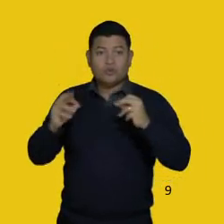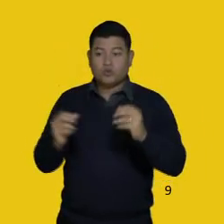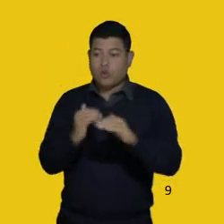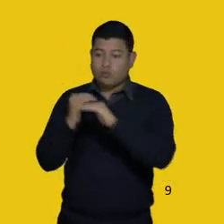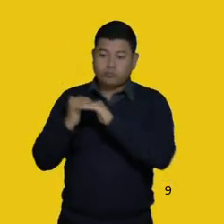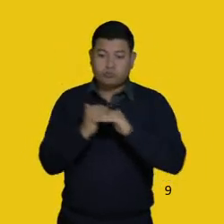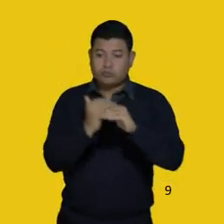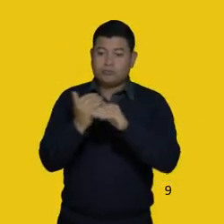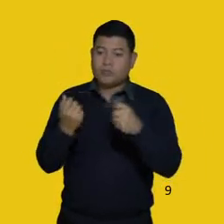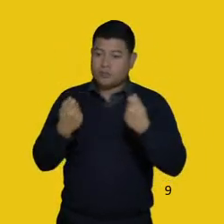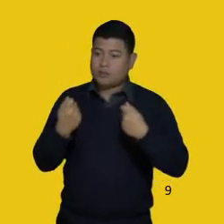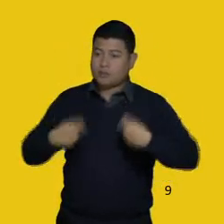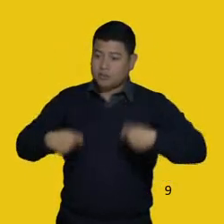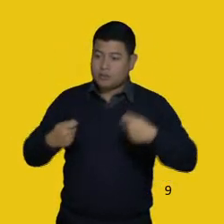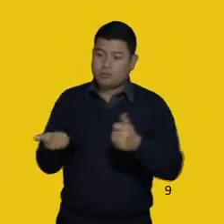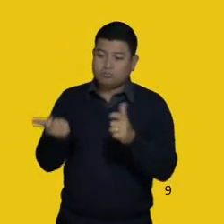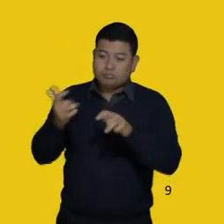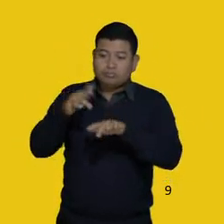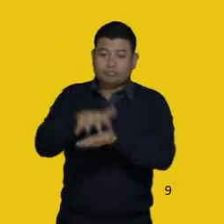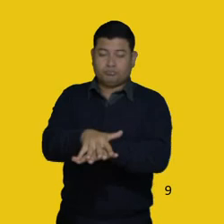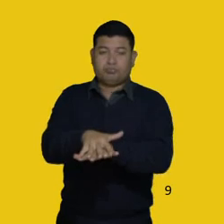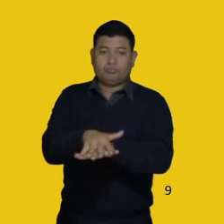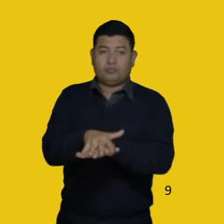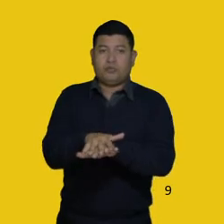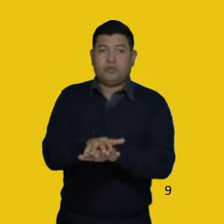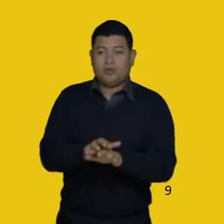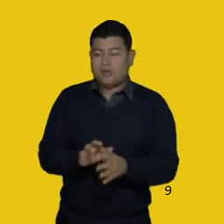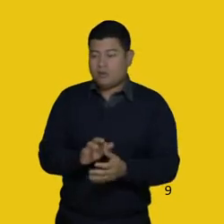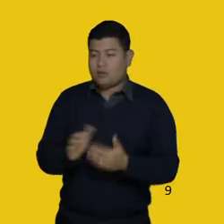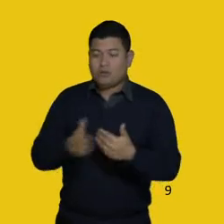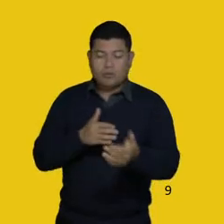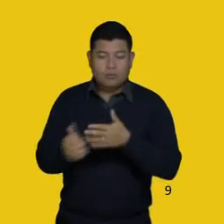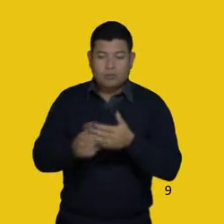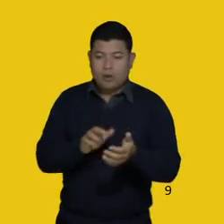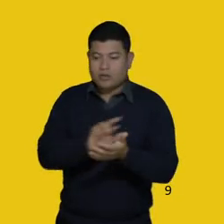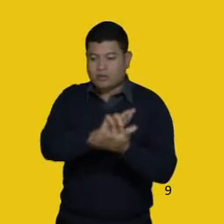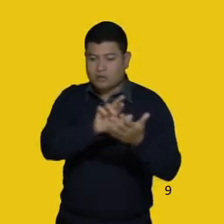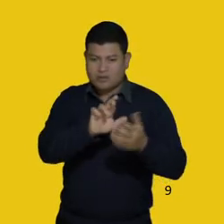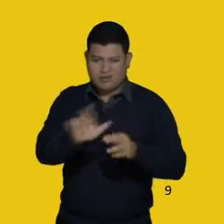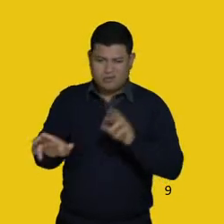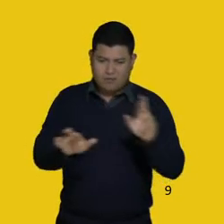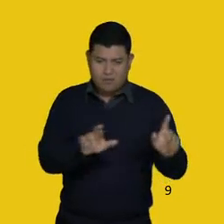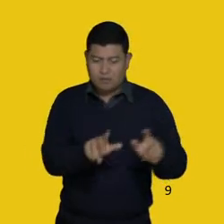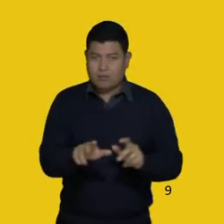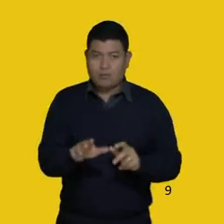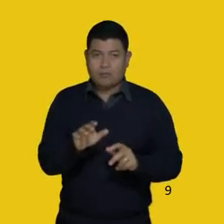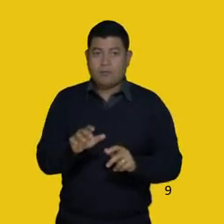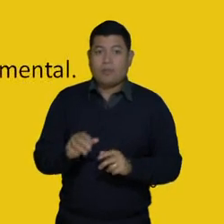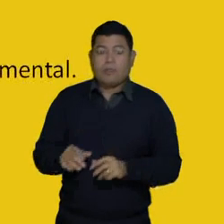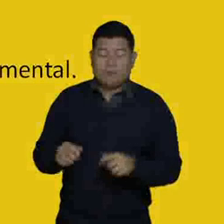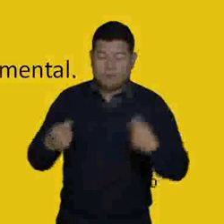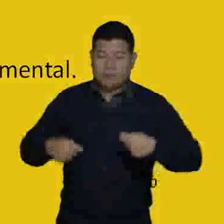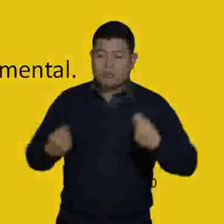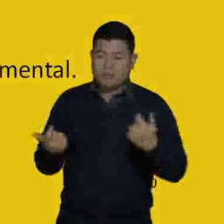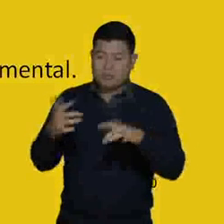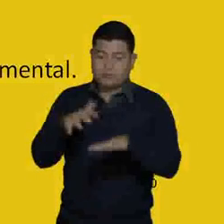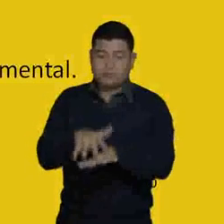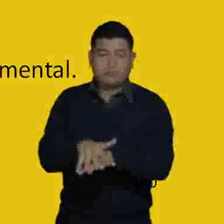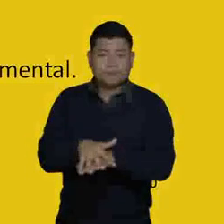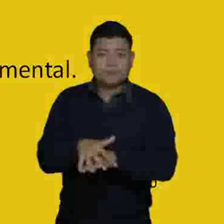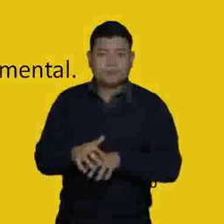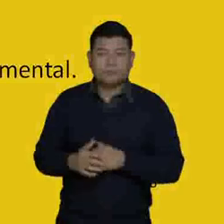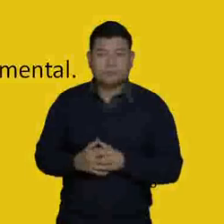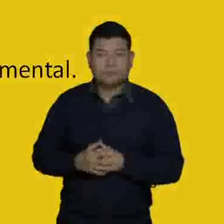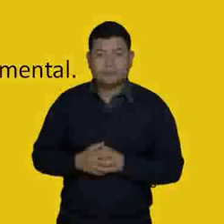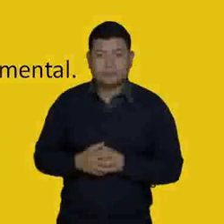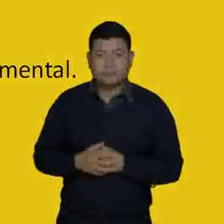incluídos todas as diferenças todas as potencialidades e habilidades e